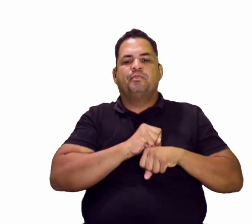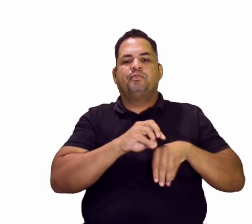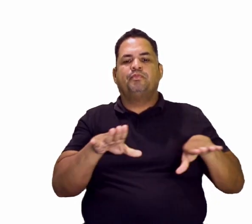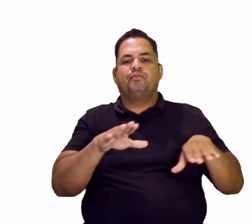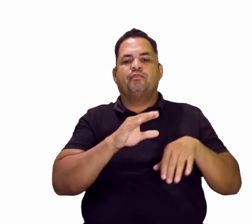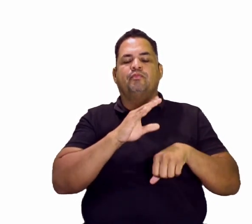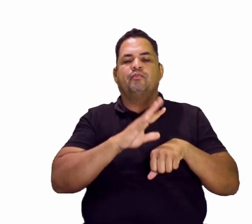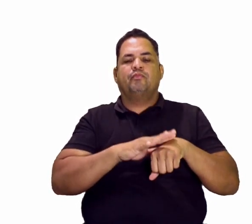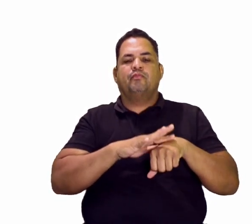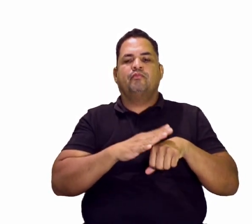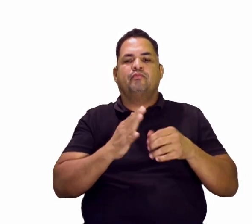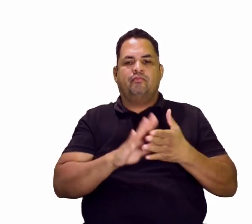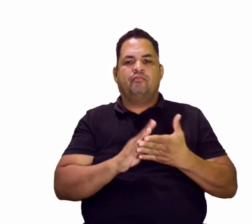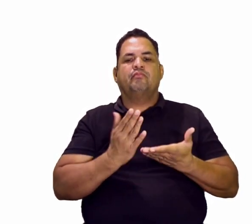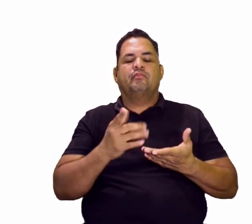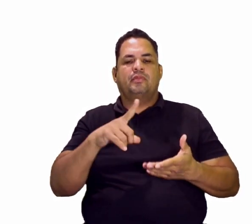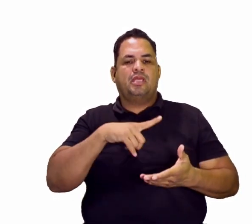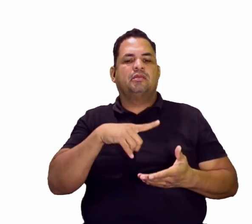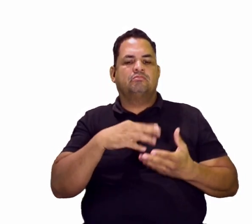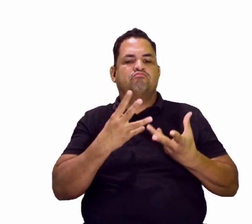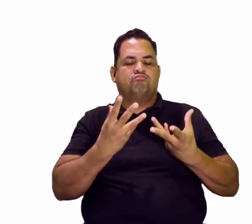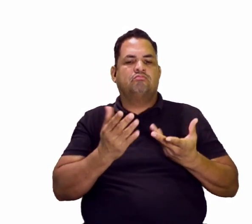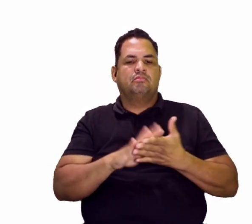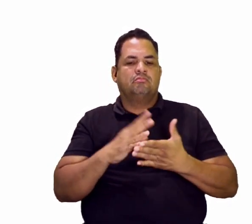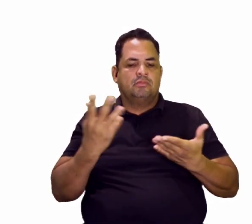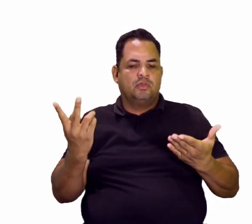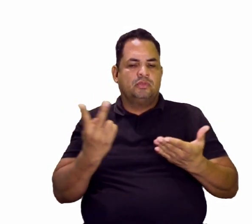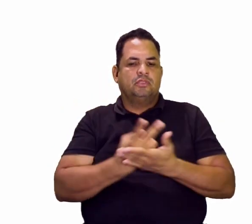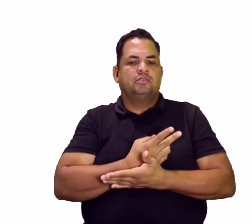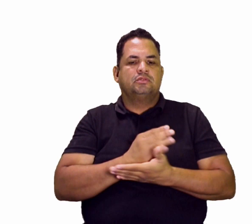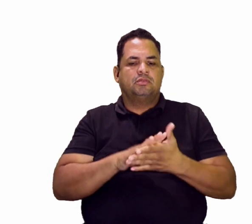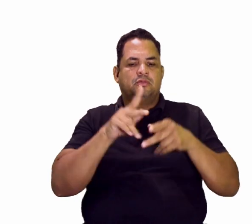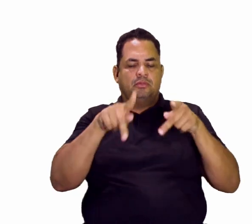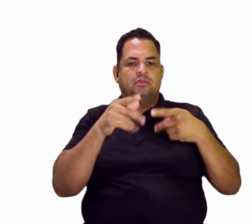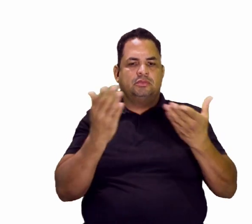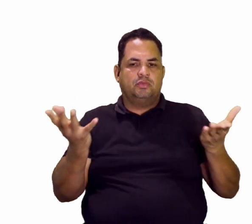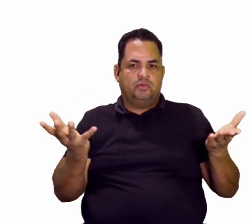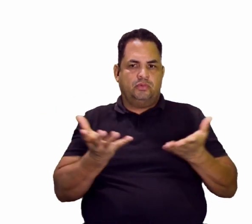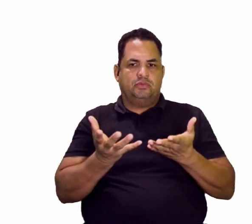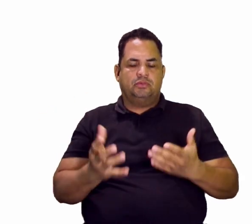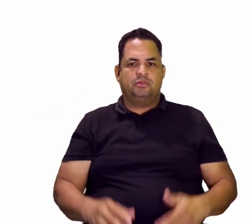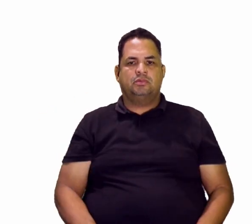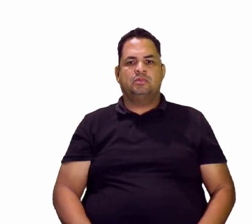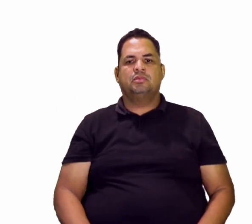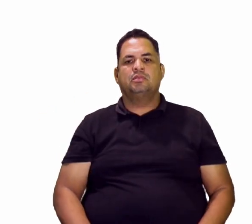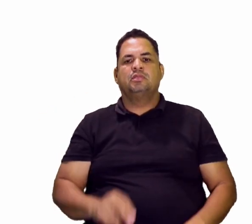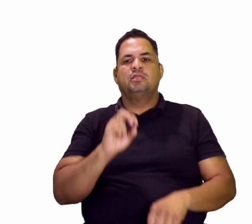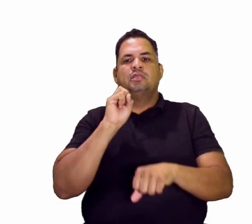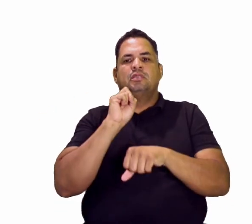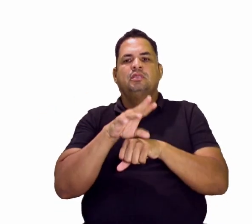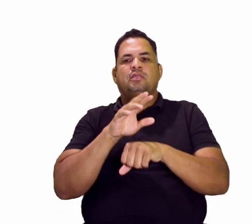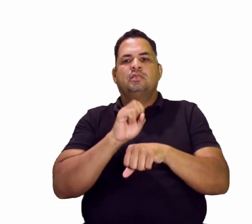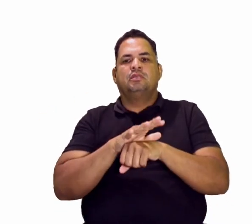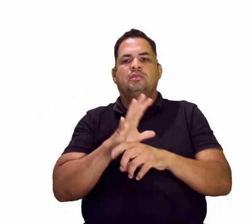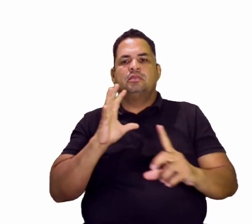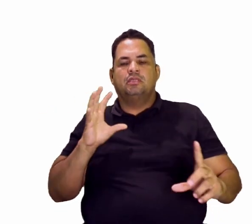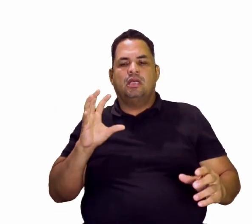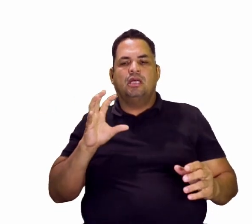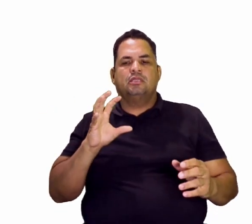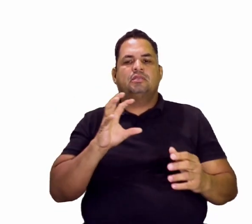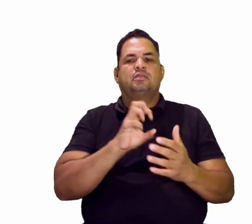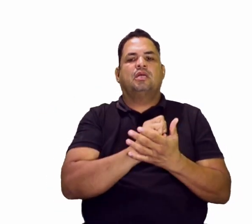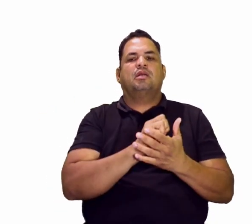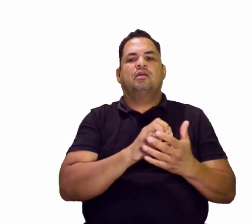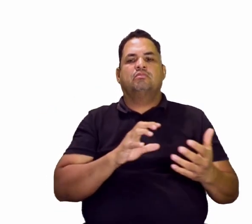que dizimaram e ainda prejudicam muito a nossa população, tá? Vírus que atacam